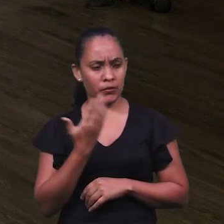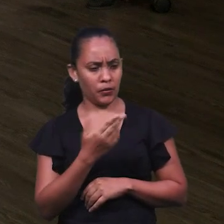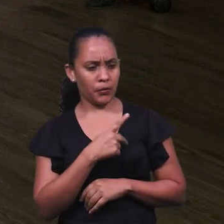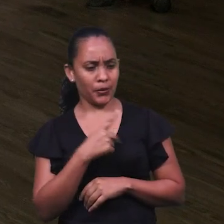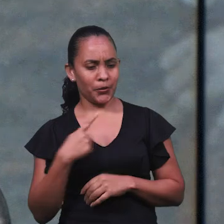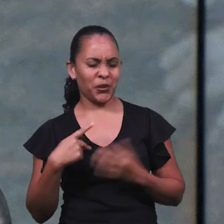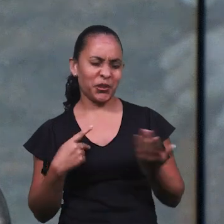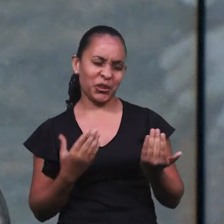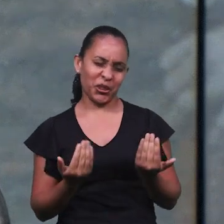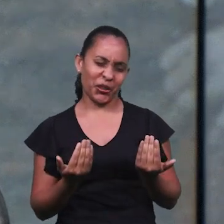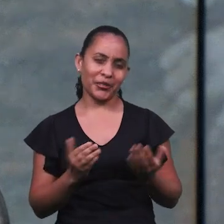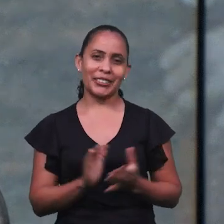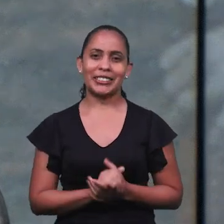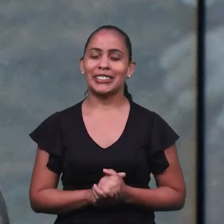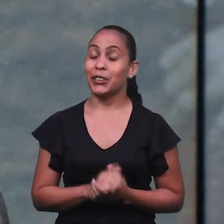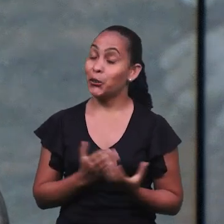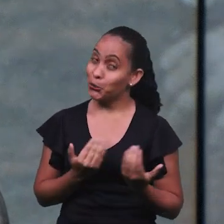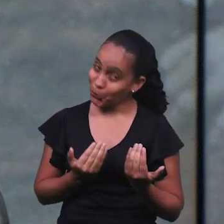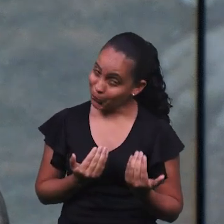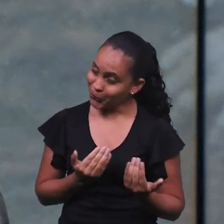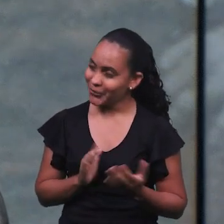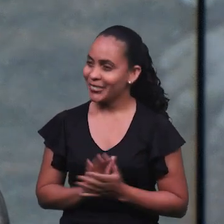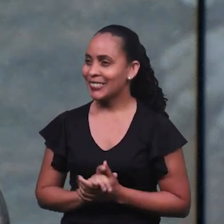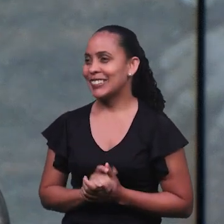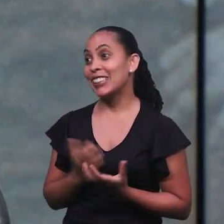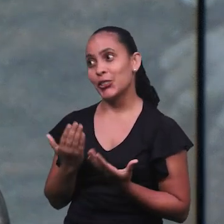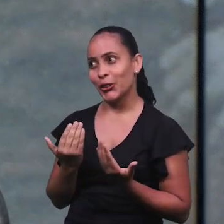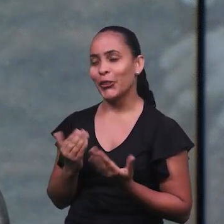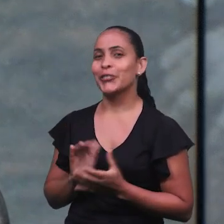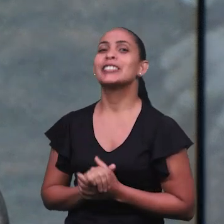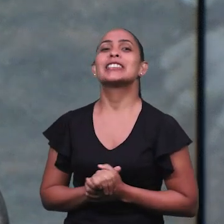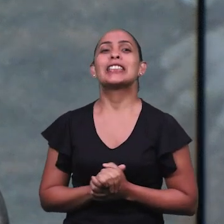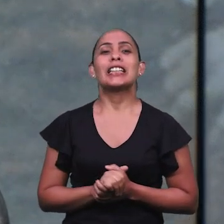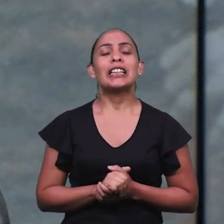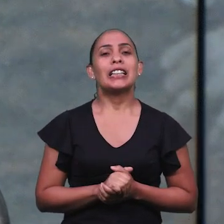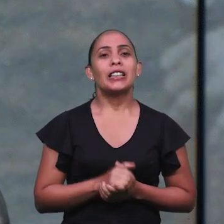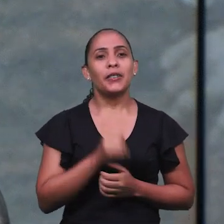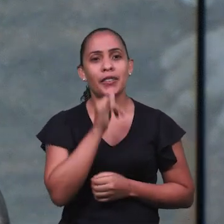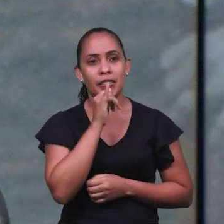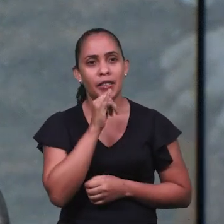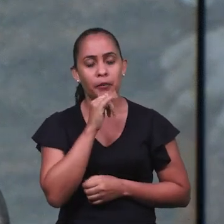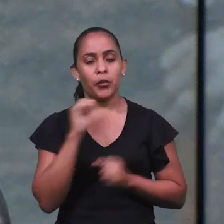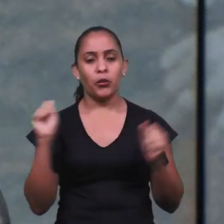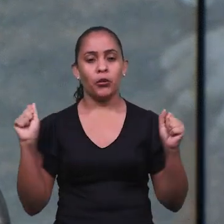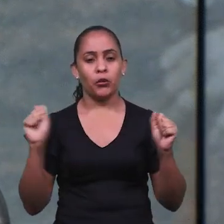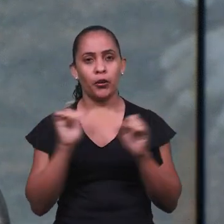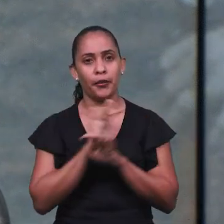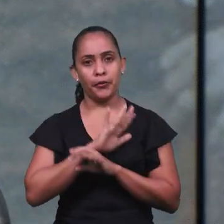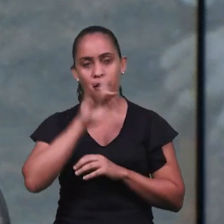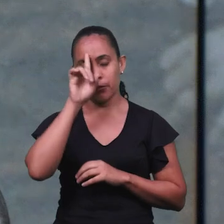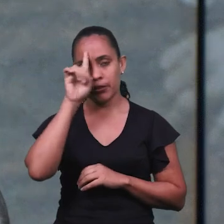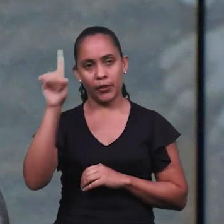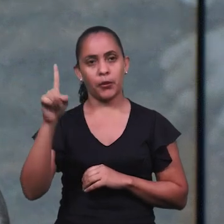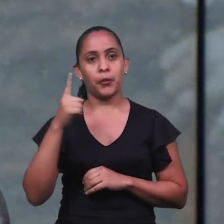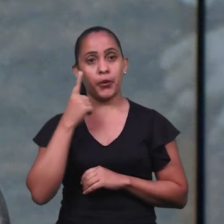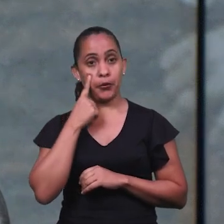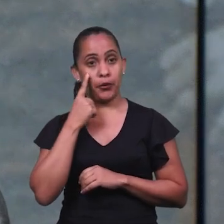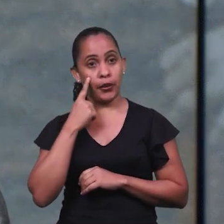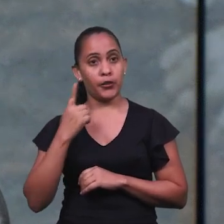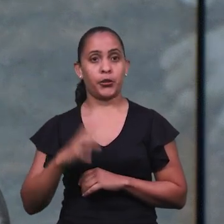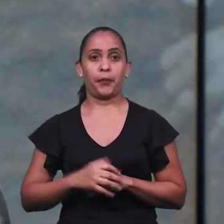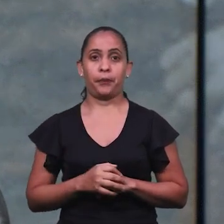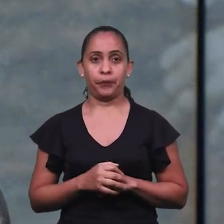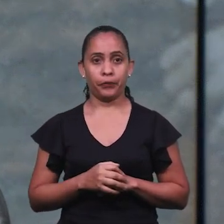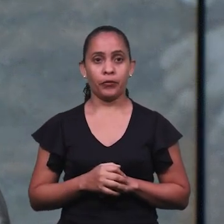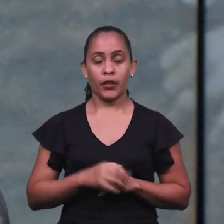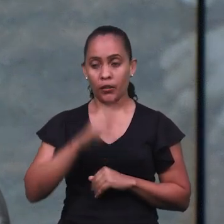mas muito jovem. Muito jovem, né, Douglas? Mas é o meu caso, por exemplo, eu glorifico o Senhor porque eu vejo o